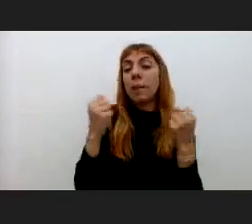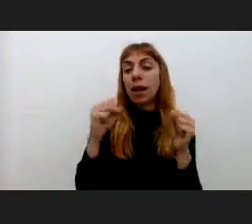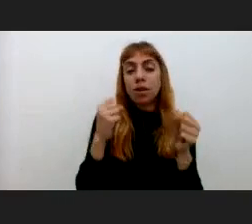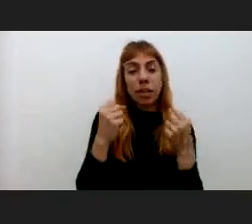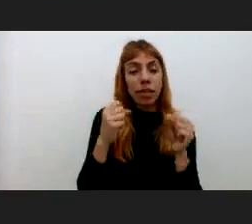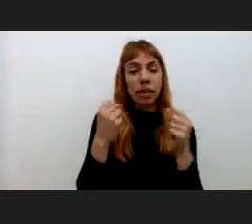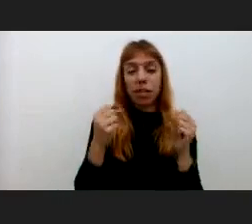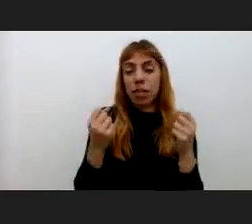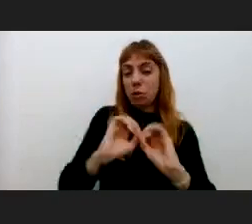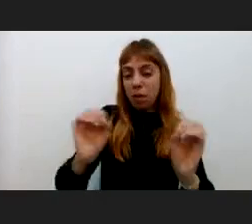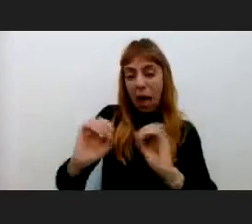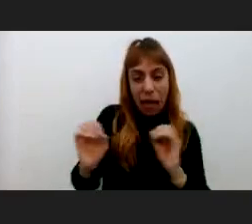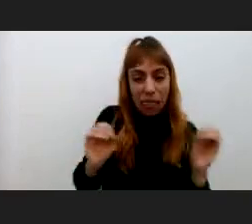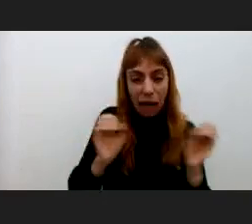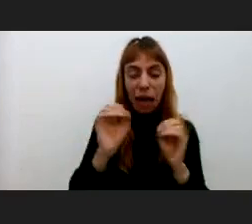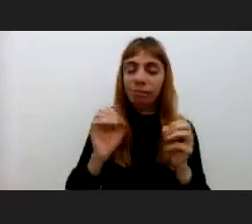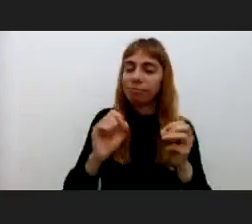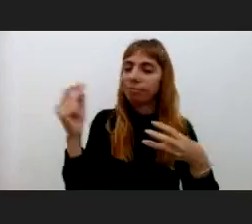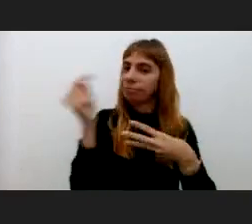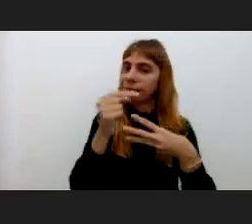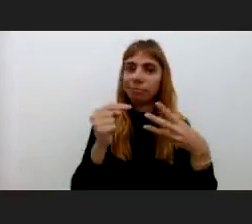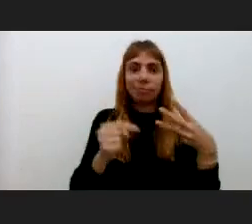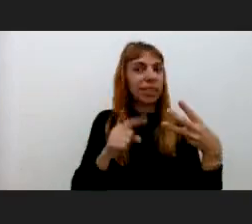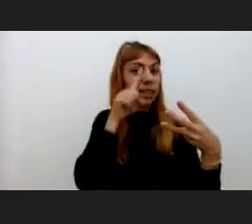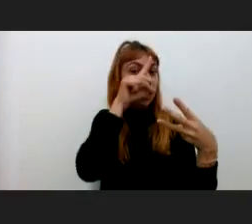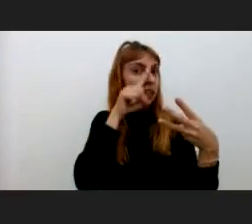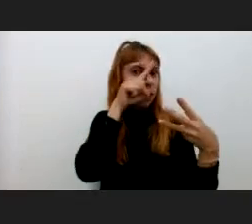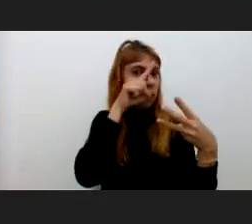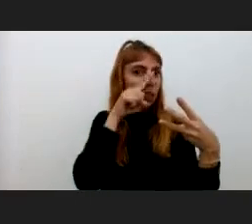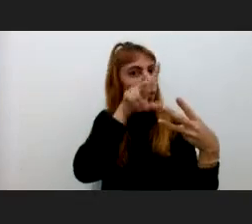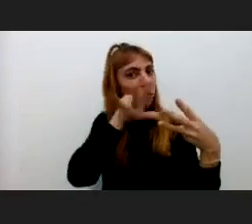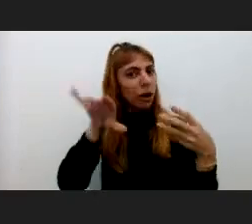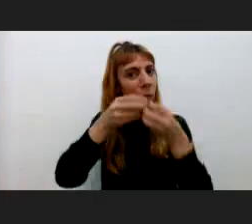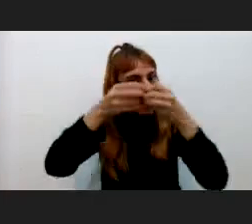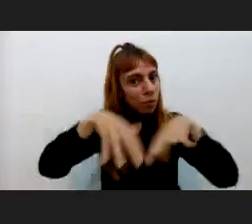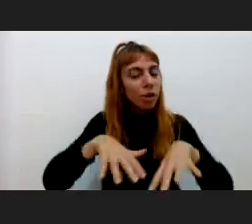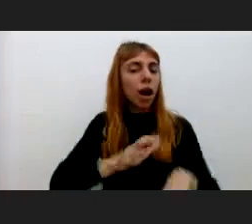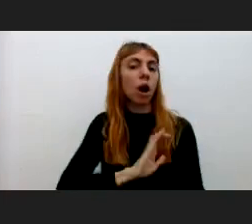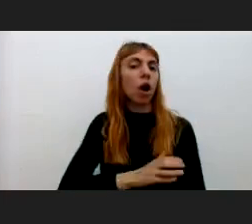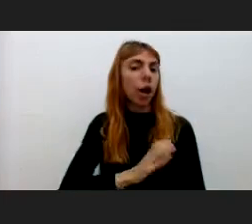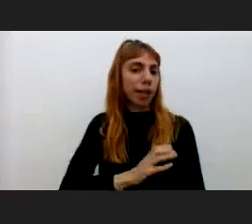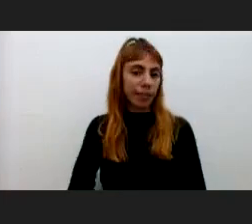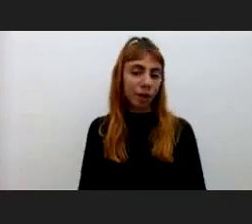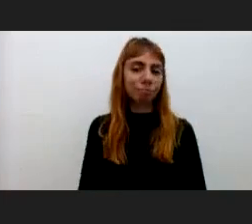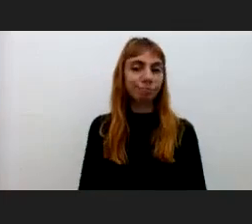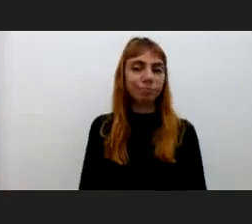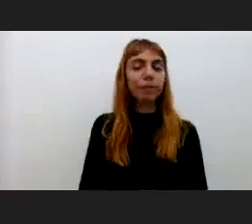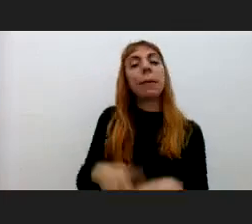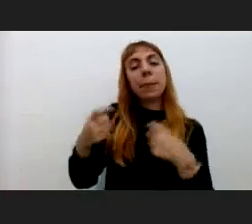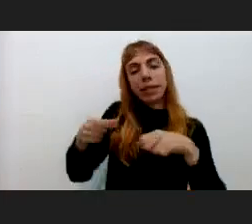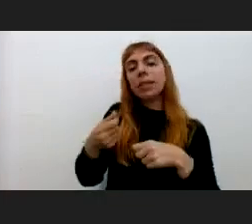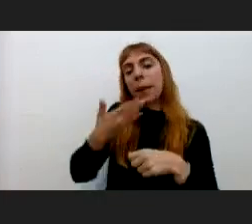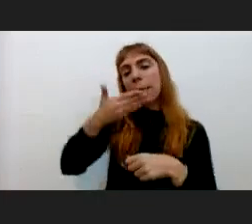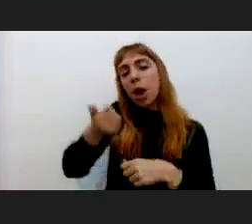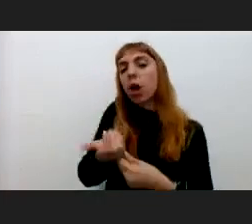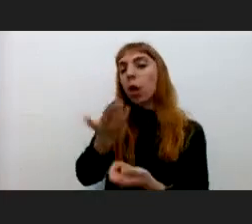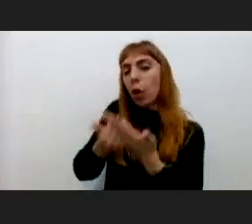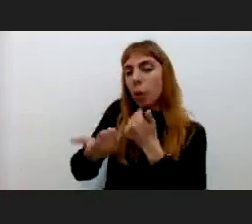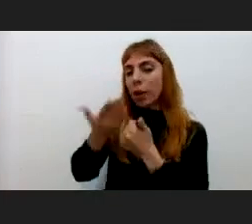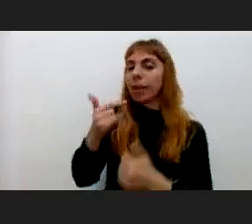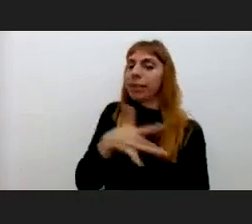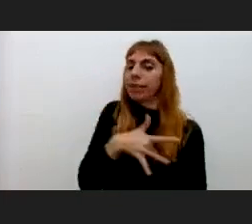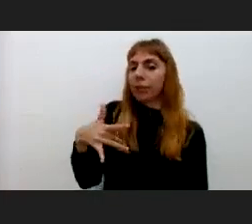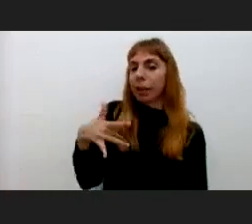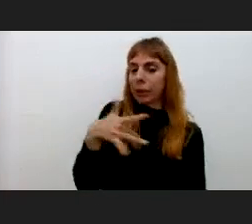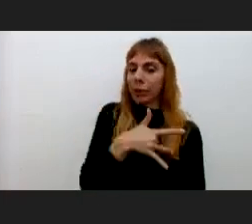gente vai falar, além da alimentação saudável. Vamos seguir mais um pouco aqui. Então, a